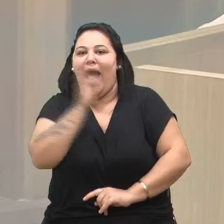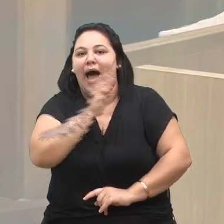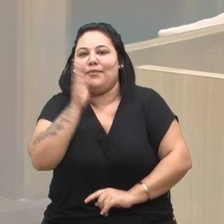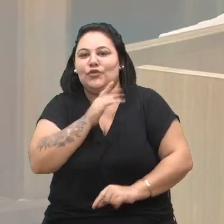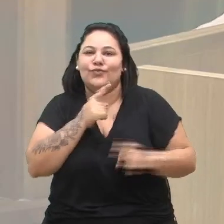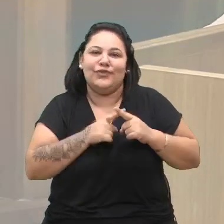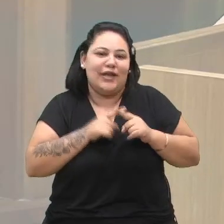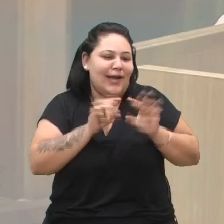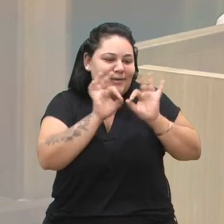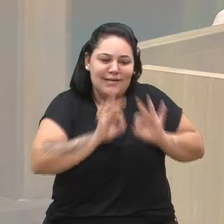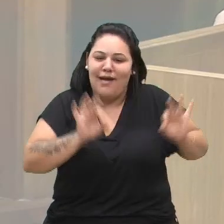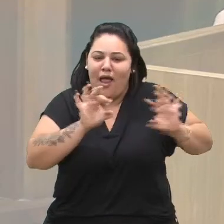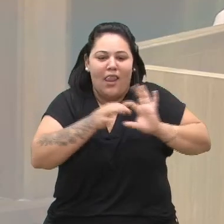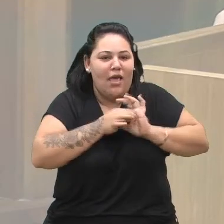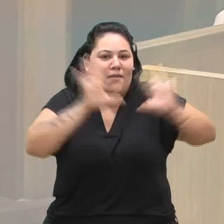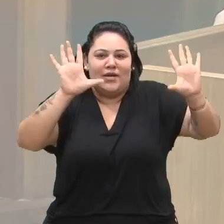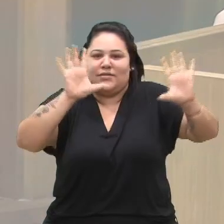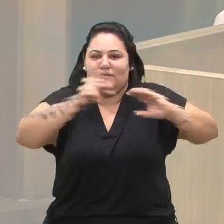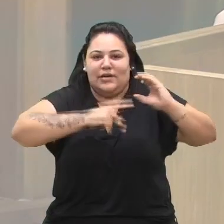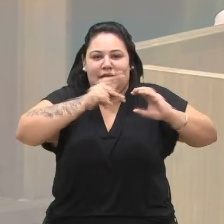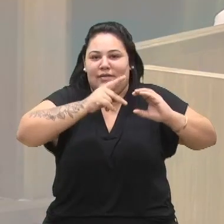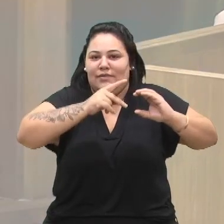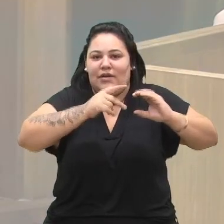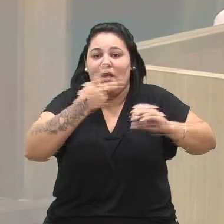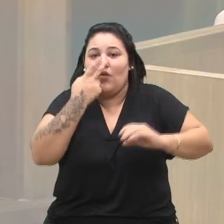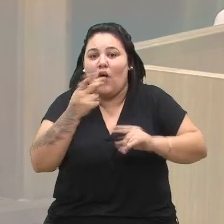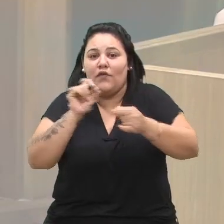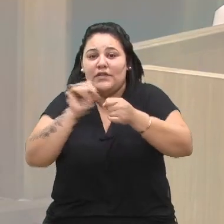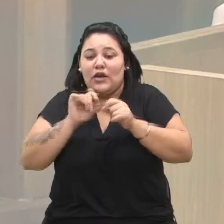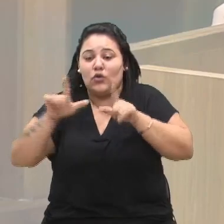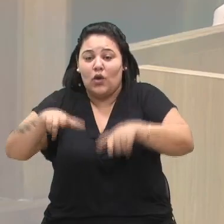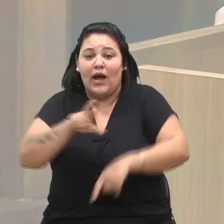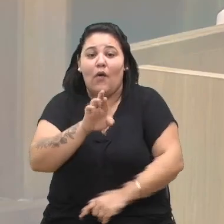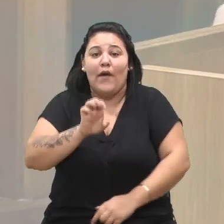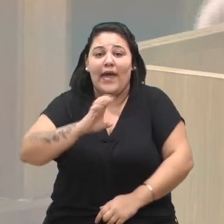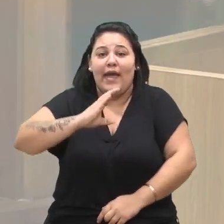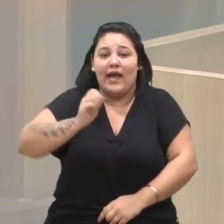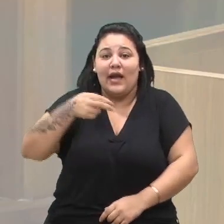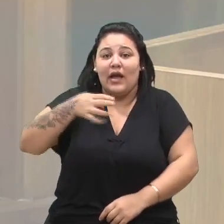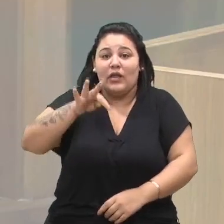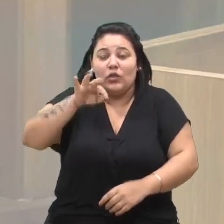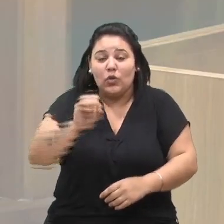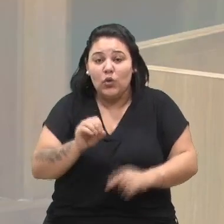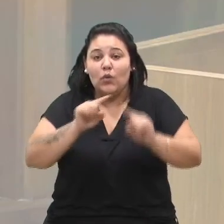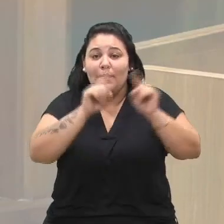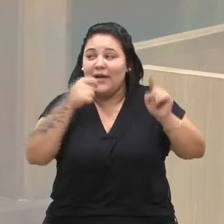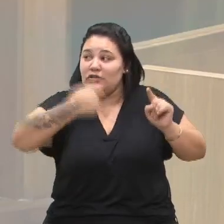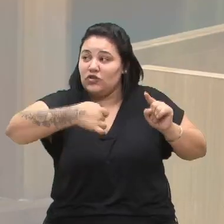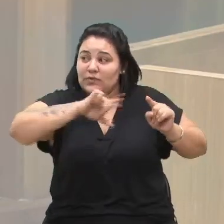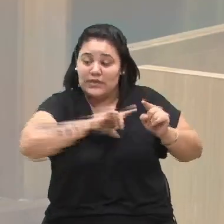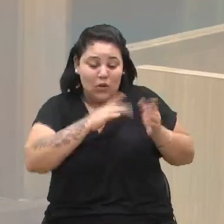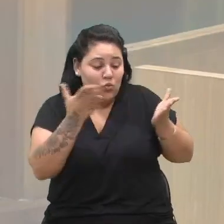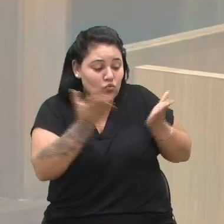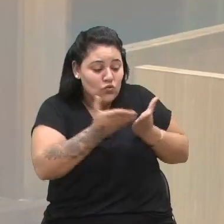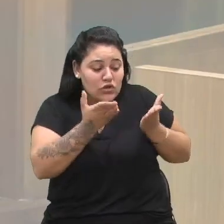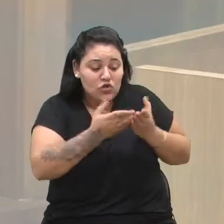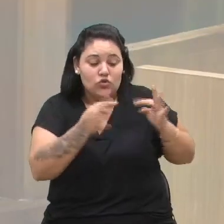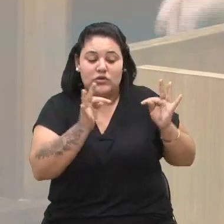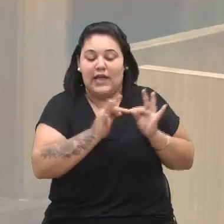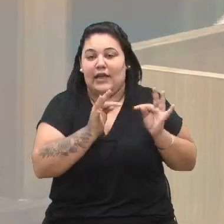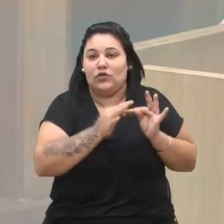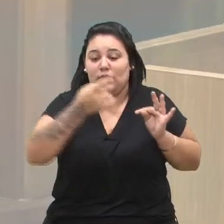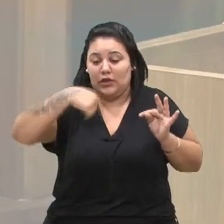simples autorização da Câmara, como foi feito no Recanto da Compaixão, mas a gente precisa desse estudo técnico para que a gente